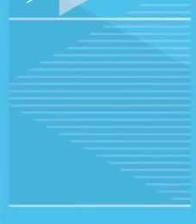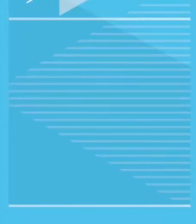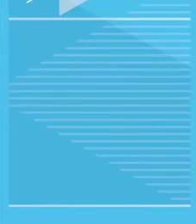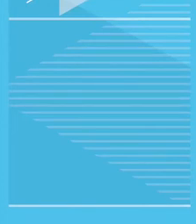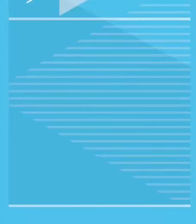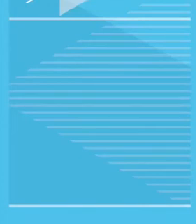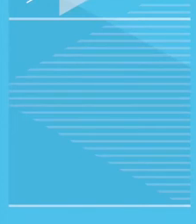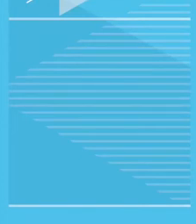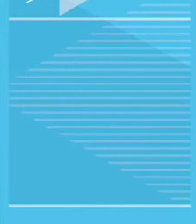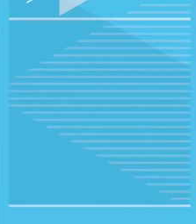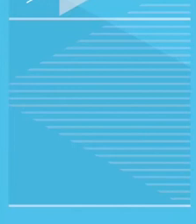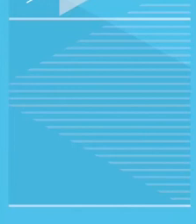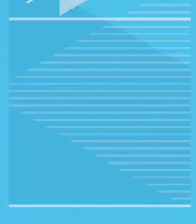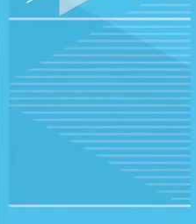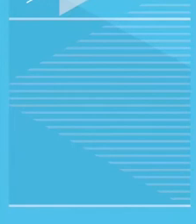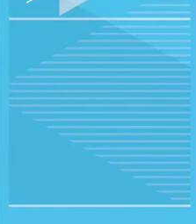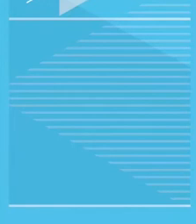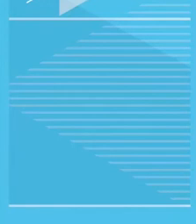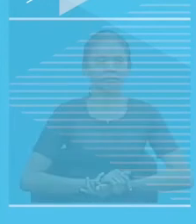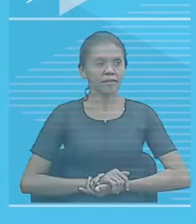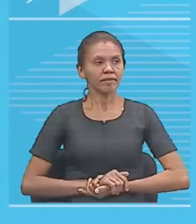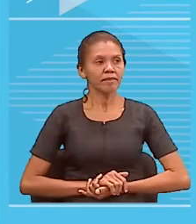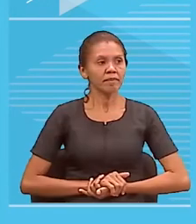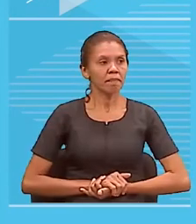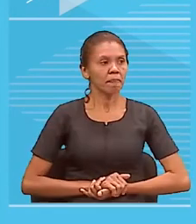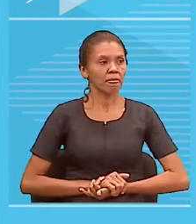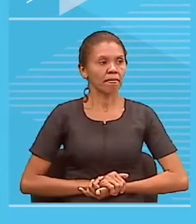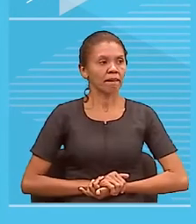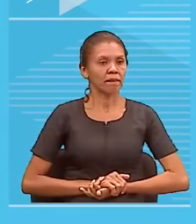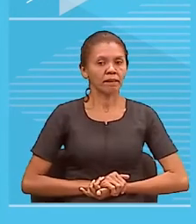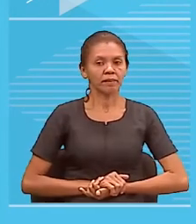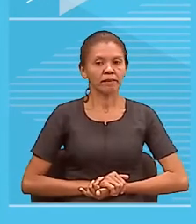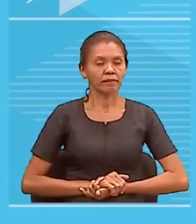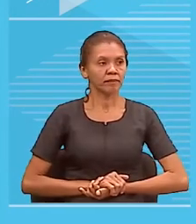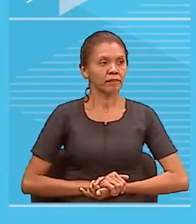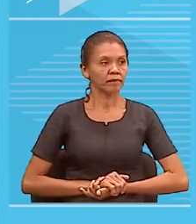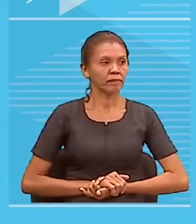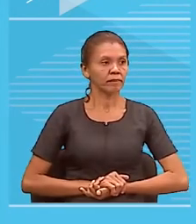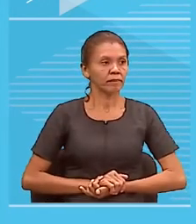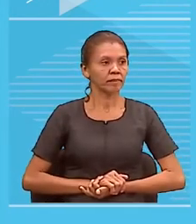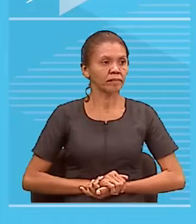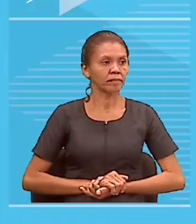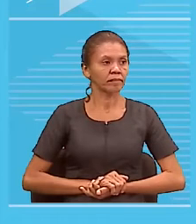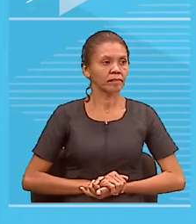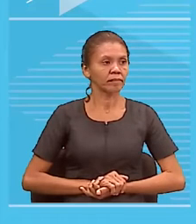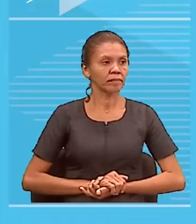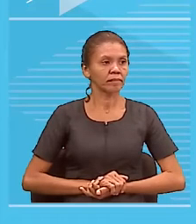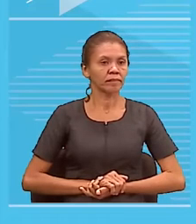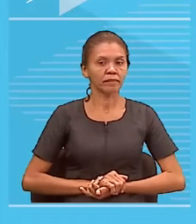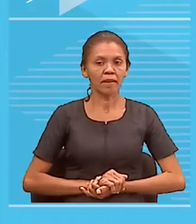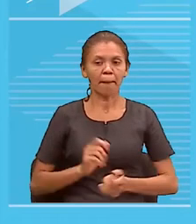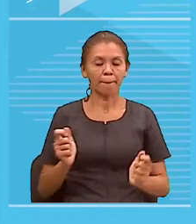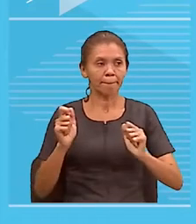e o amido é formado pela condensação de moléculas de alfa-glicose mas também é pode ser